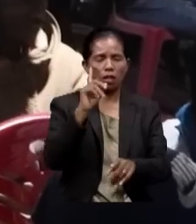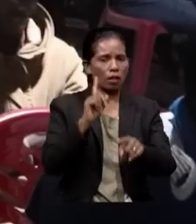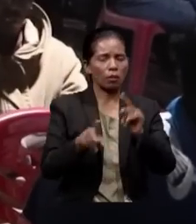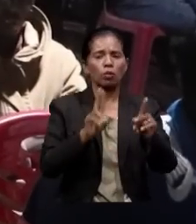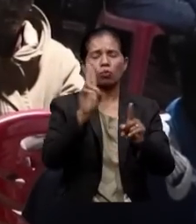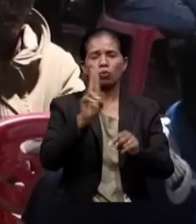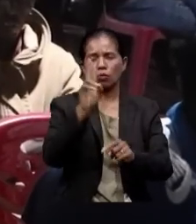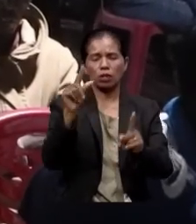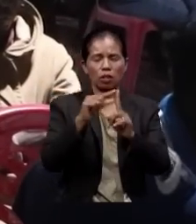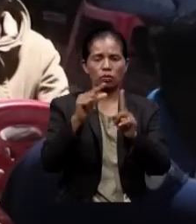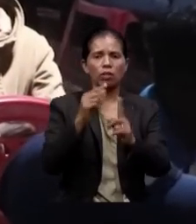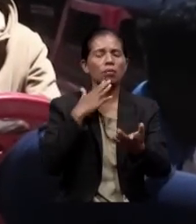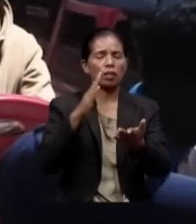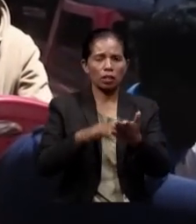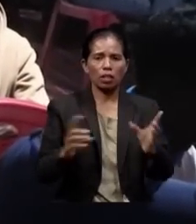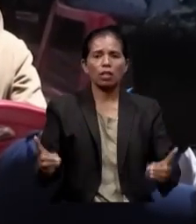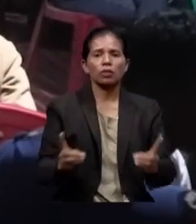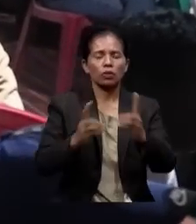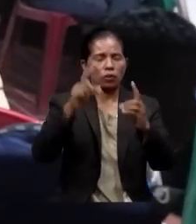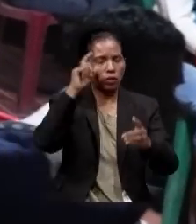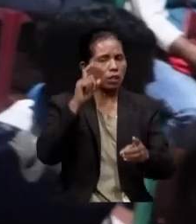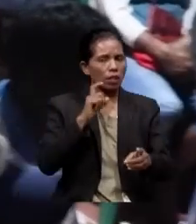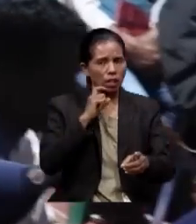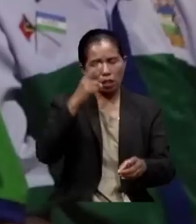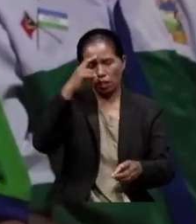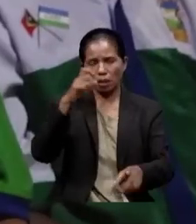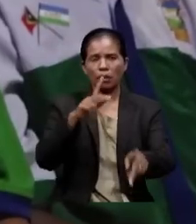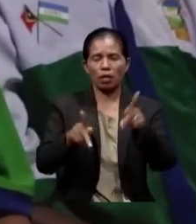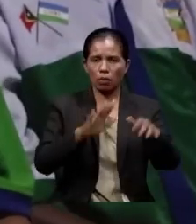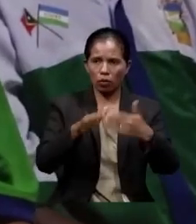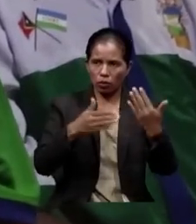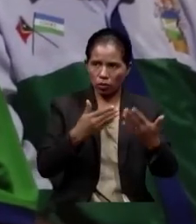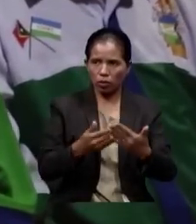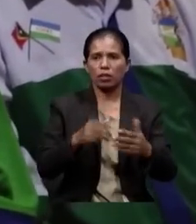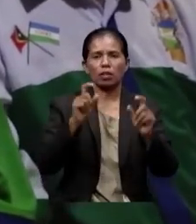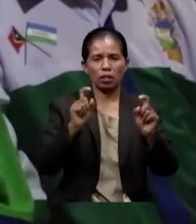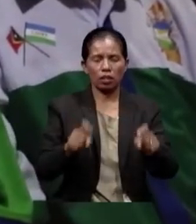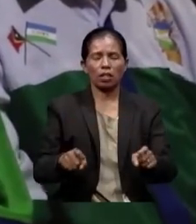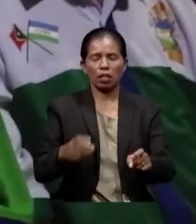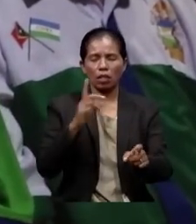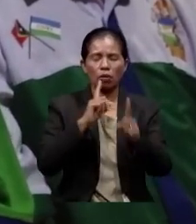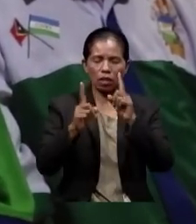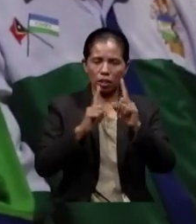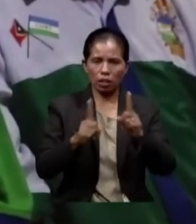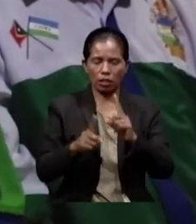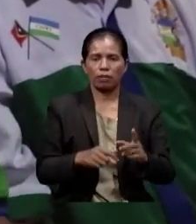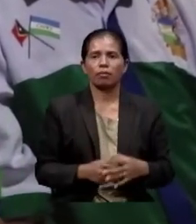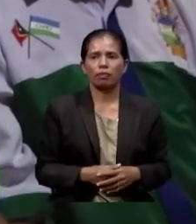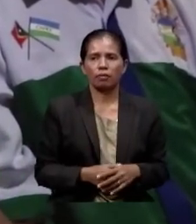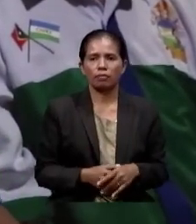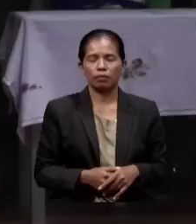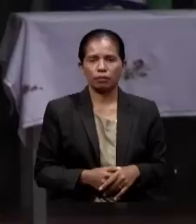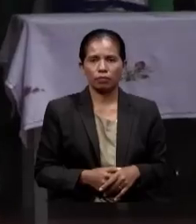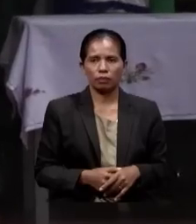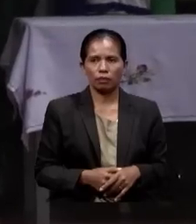Hassoru, Kairala Sanana Gusmão, Tamba Sanana Gusmão, né, povo Rotunian, Tamba né, tem que sucat Banhira Colian. CNRT